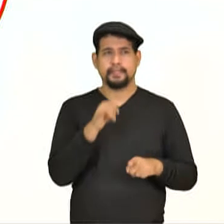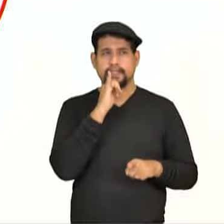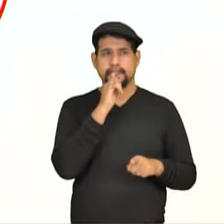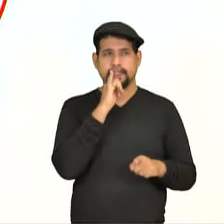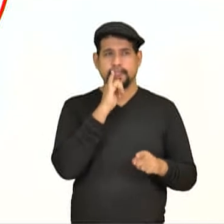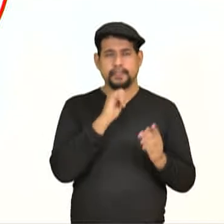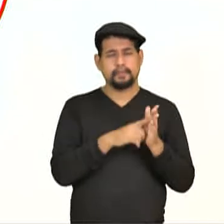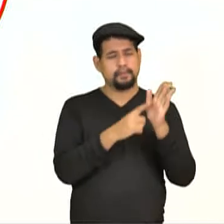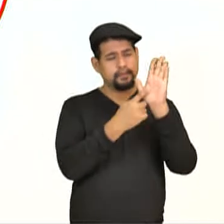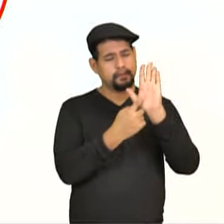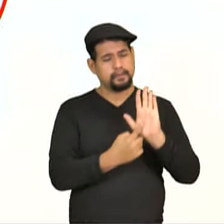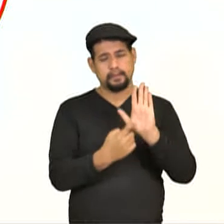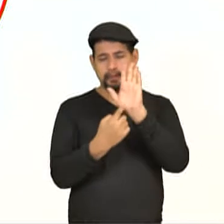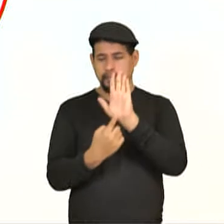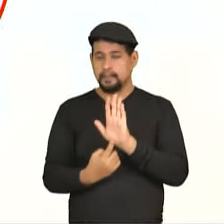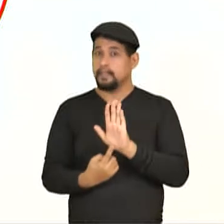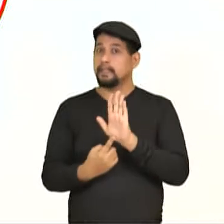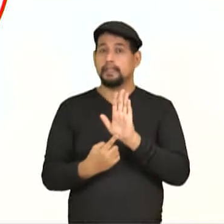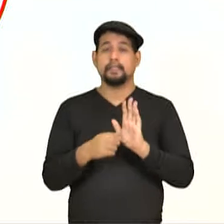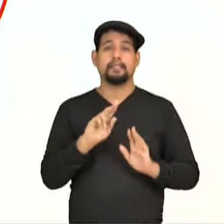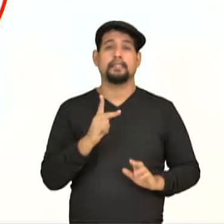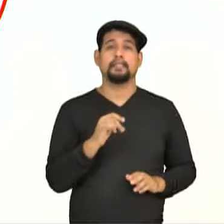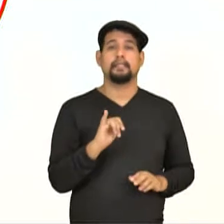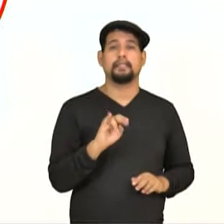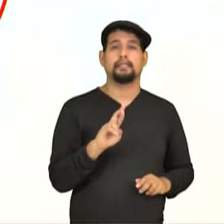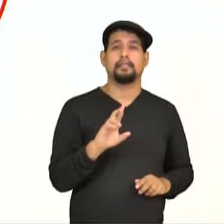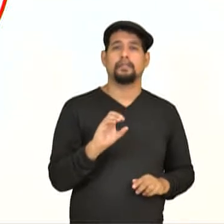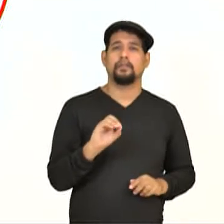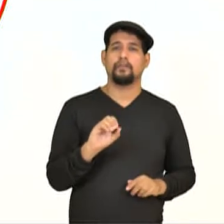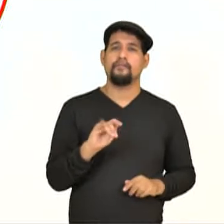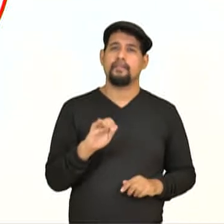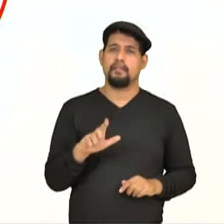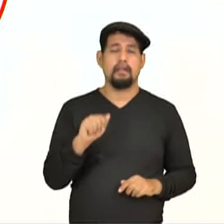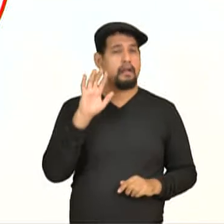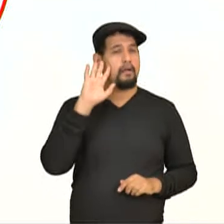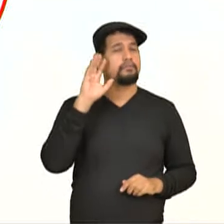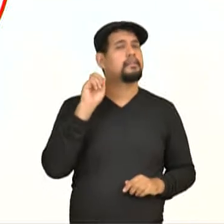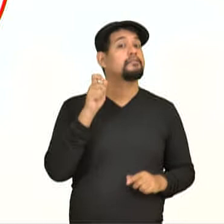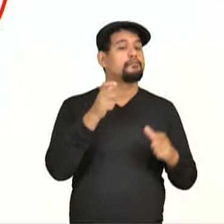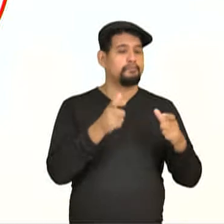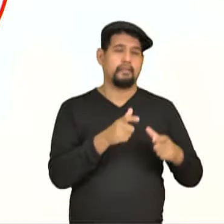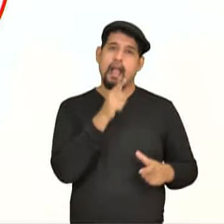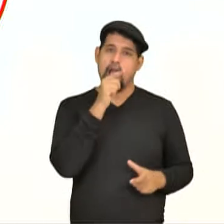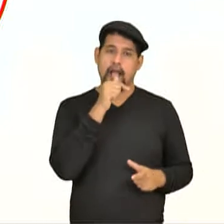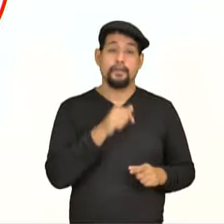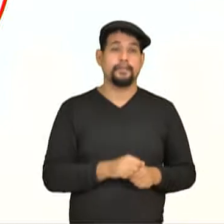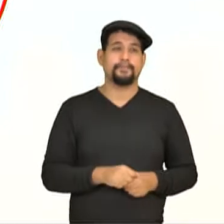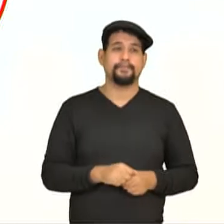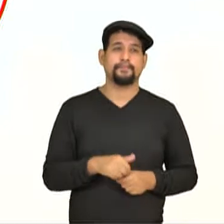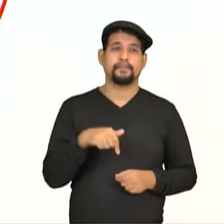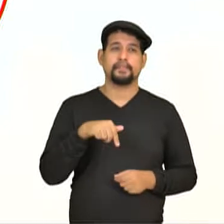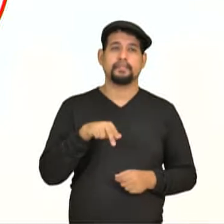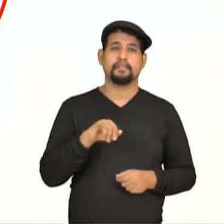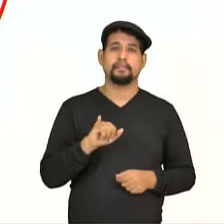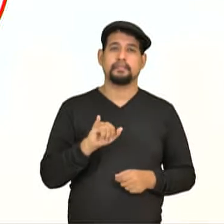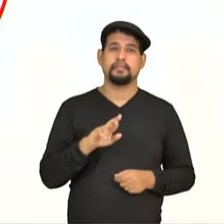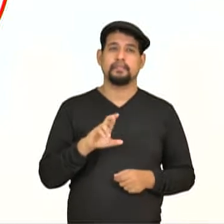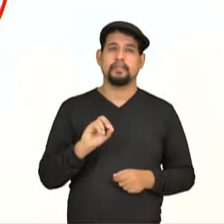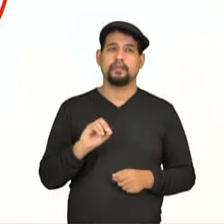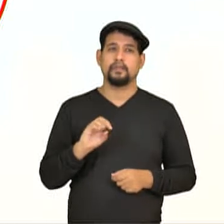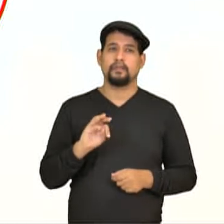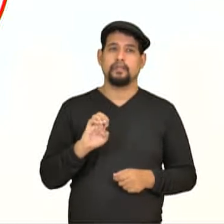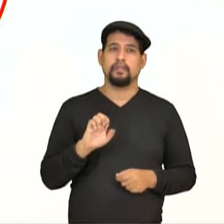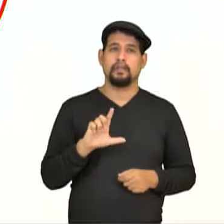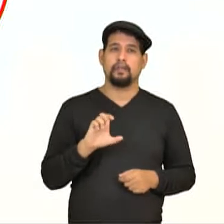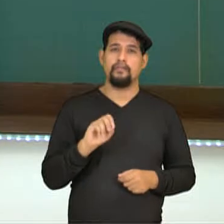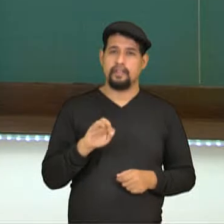de polinização que nós temos, por exemplo, a hidrofilia, que acontece na água, a quiropterofilia, que